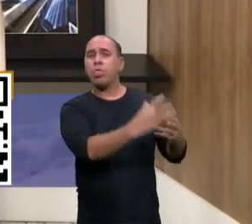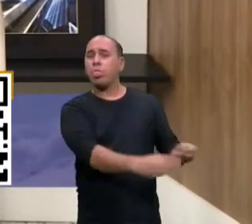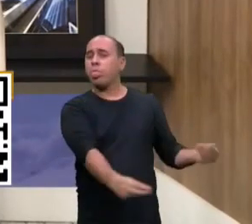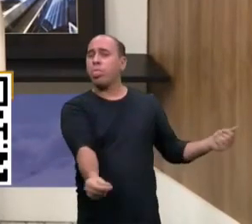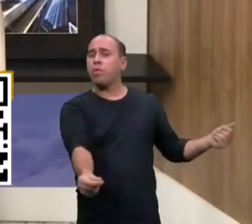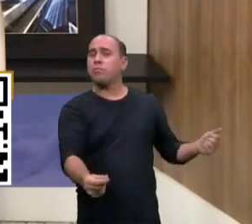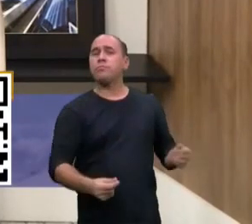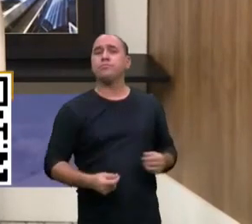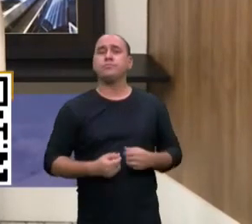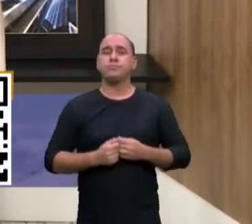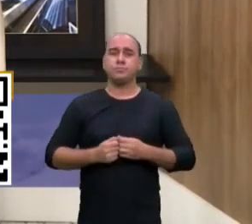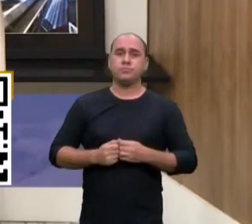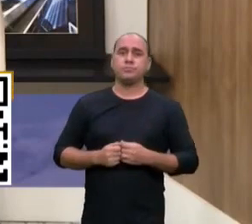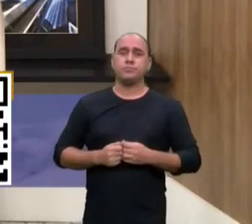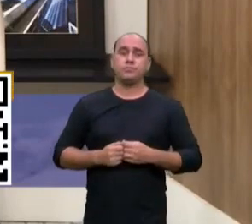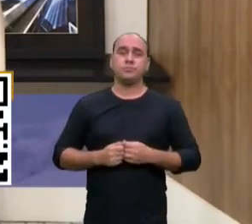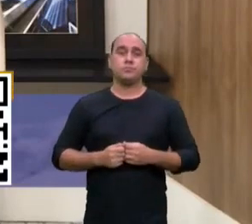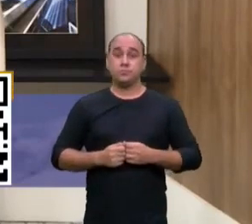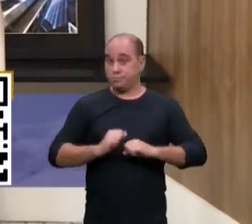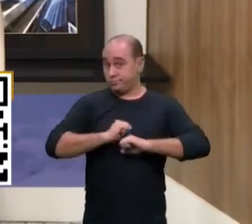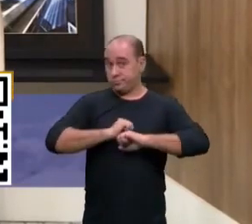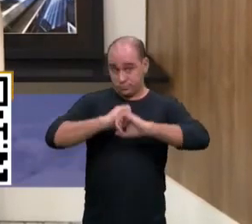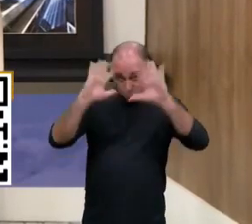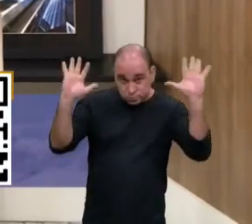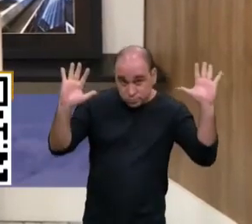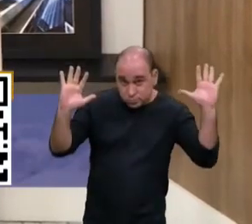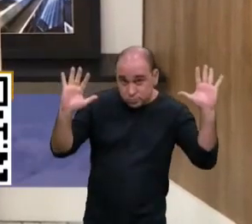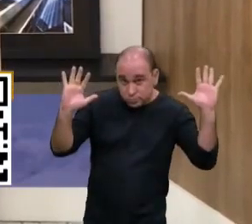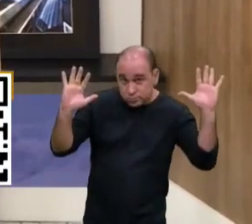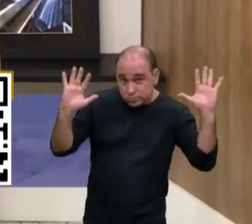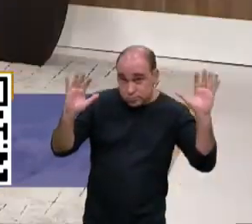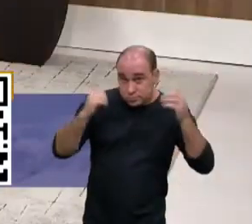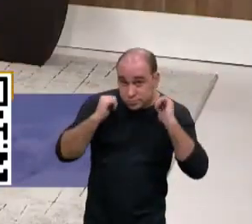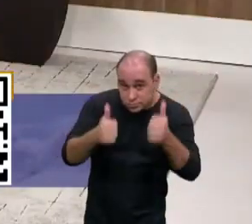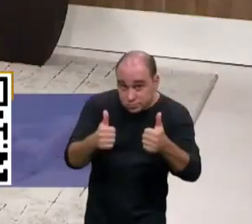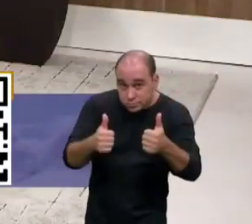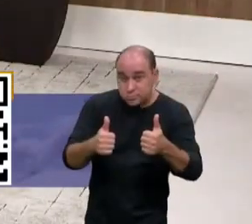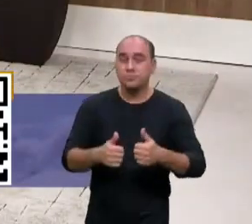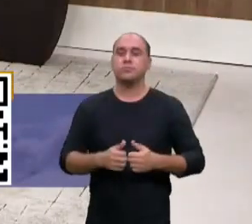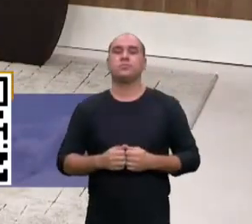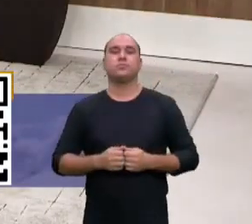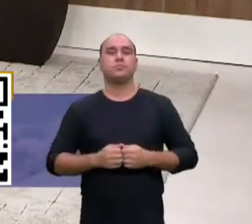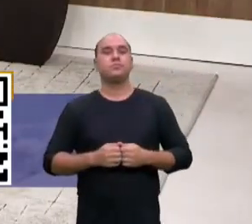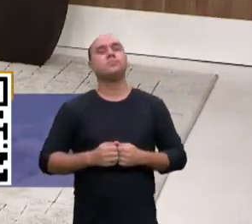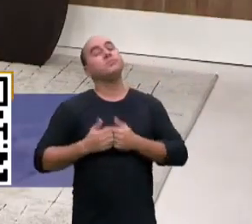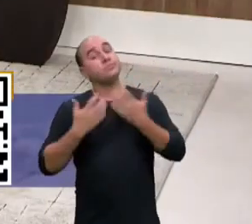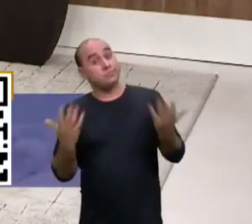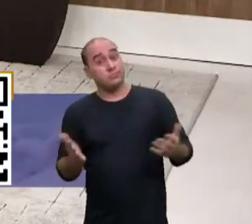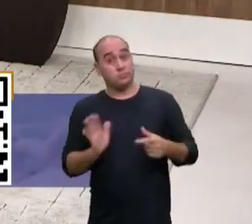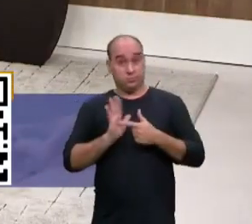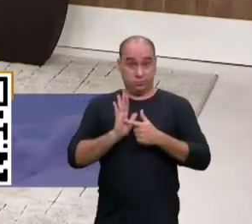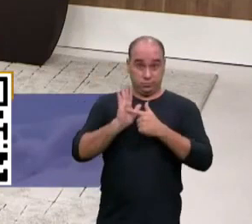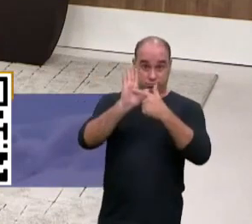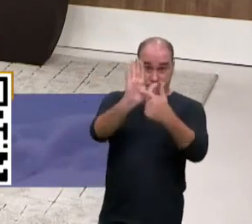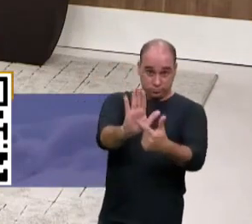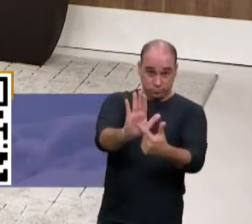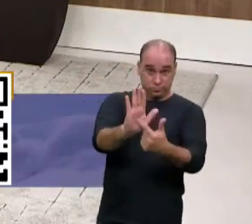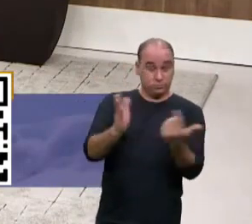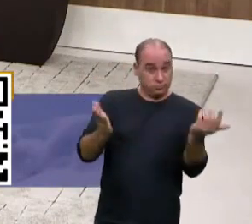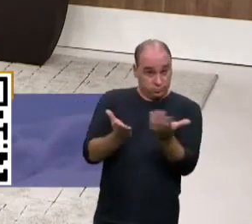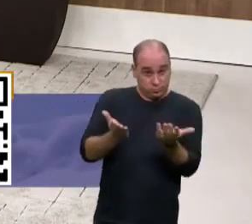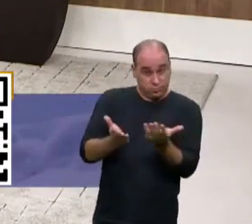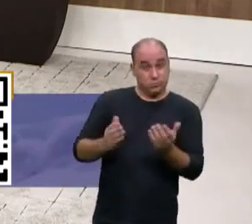jaz no esquecimento mais caro do que isso impossível bom então diante dessa Revelação